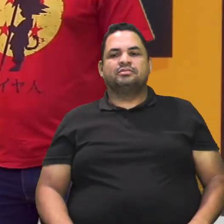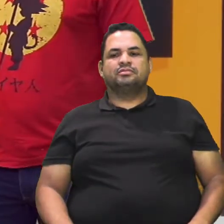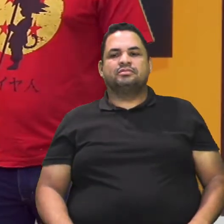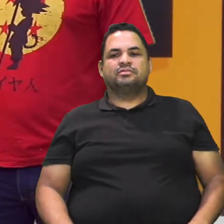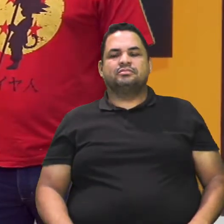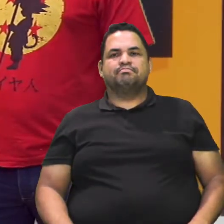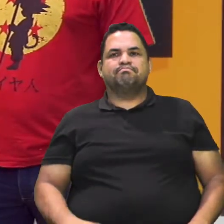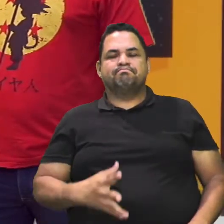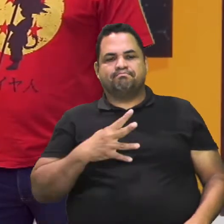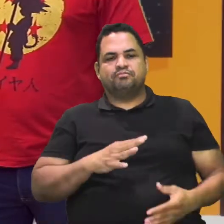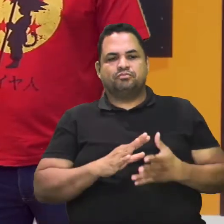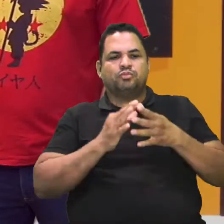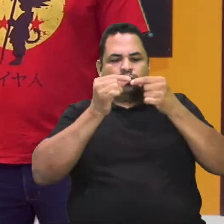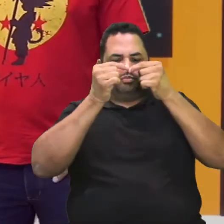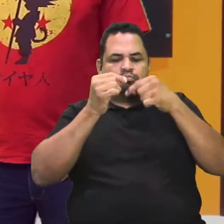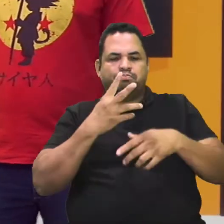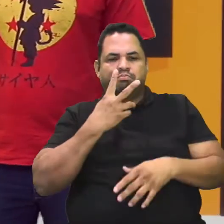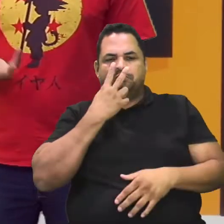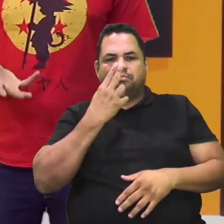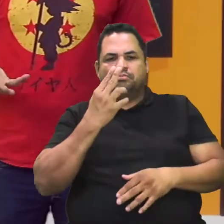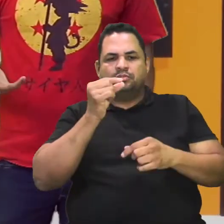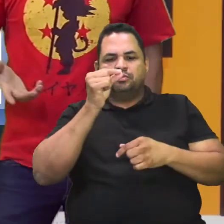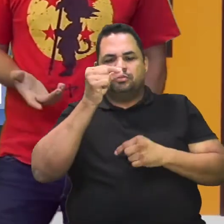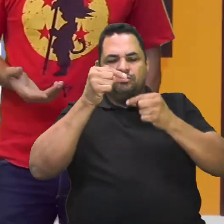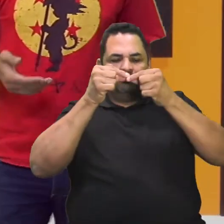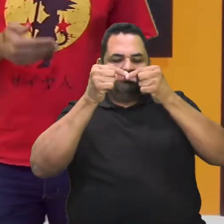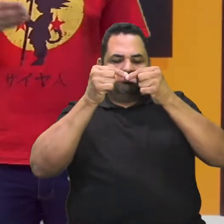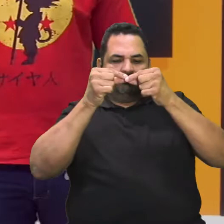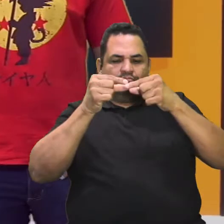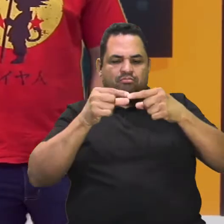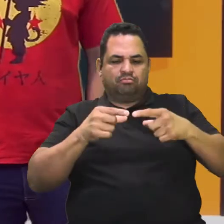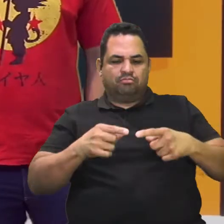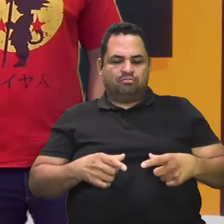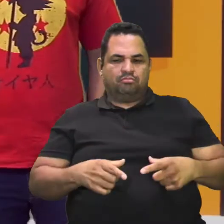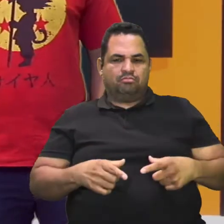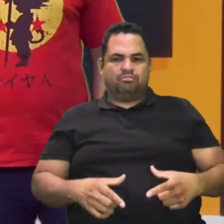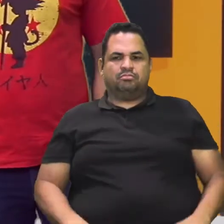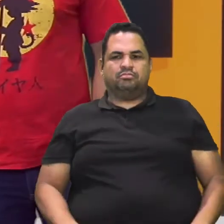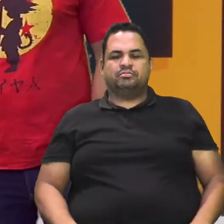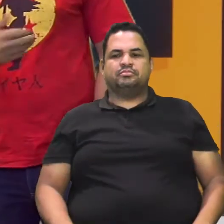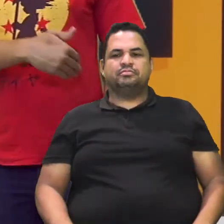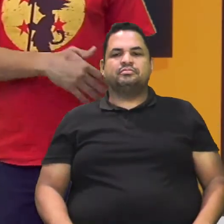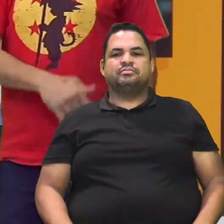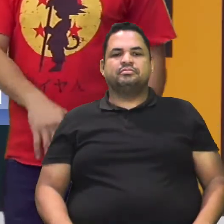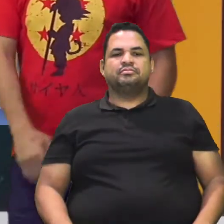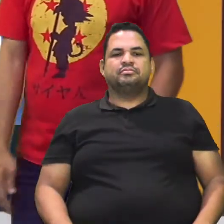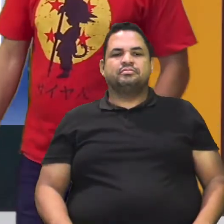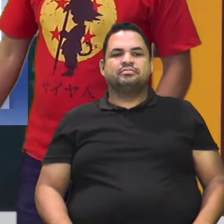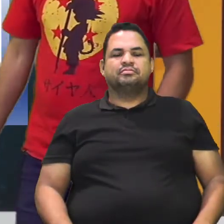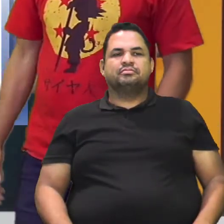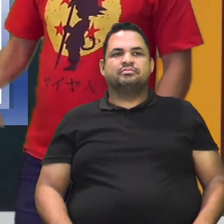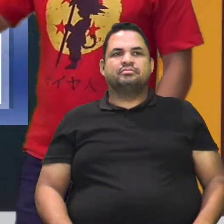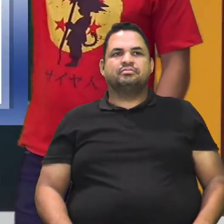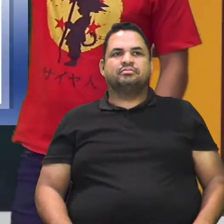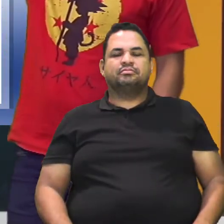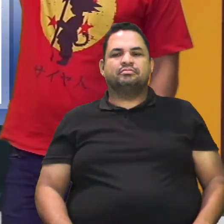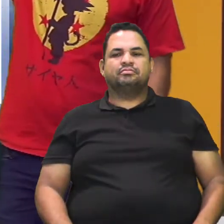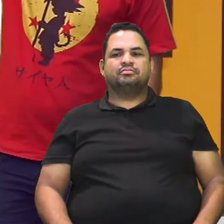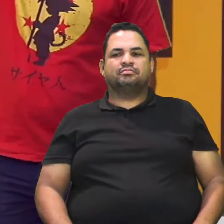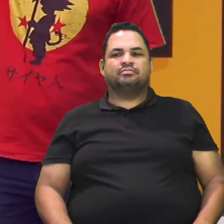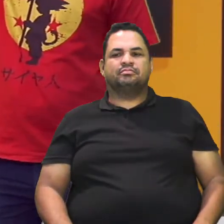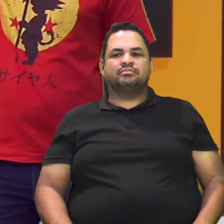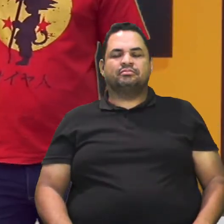com cone. Com cone, né? É. Tem que ser, ué. Tem que ser. Cônica. Tem a ver com cone. Verdade. Chapéus